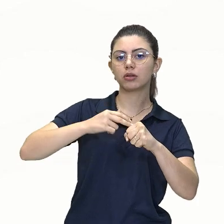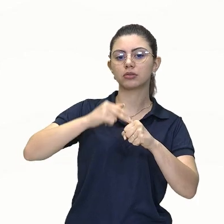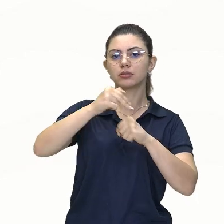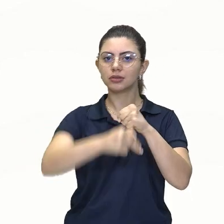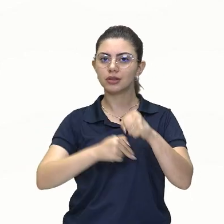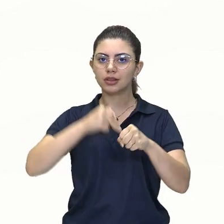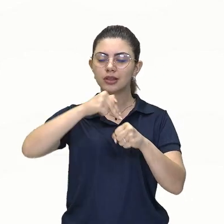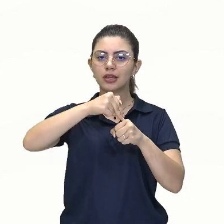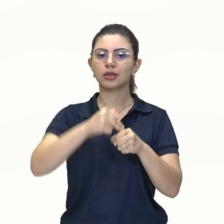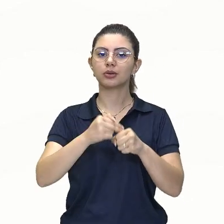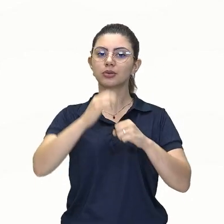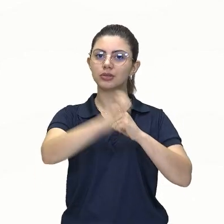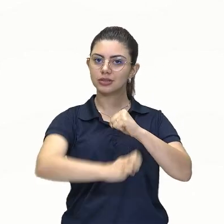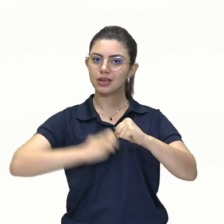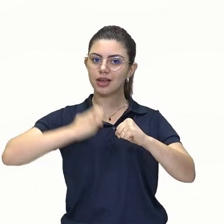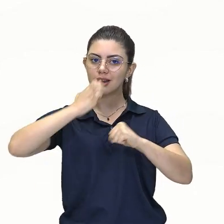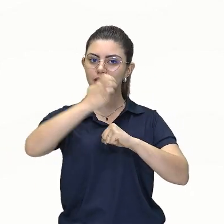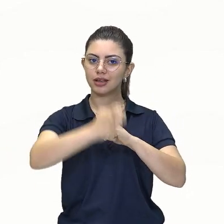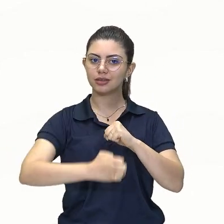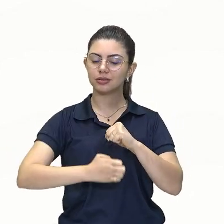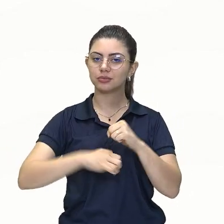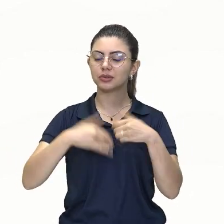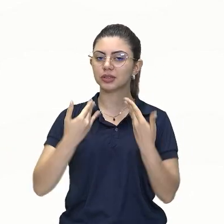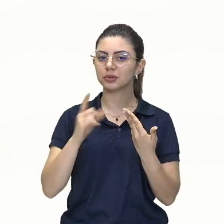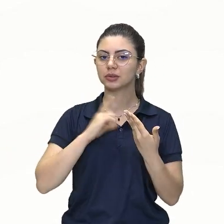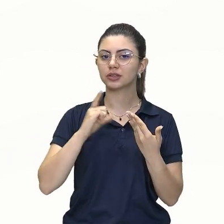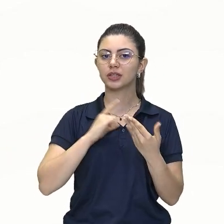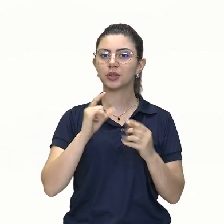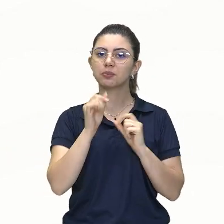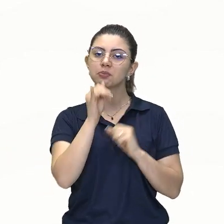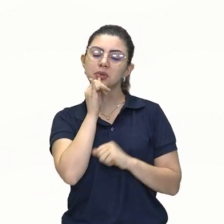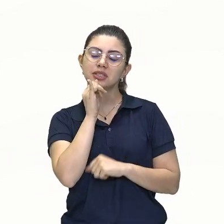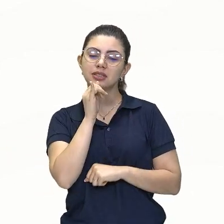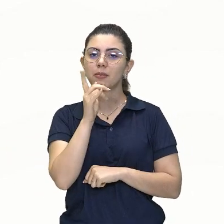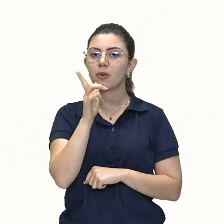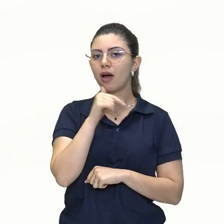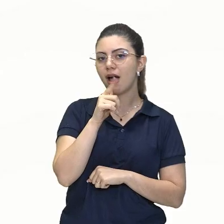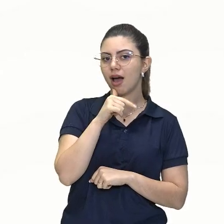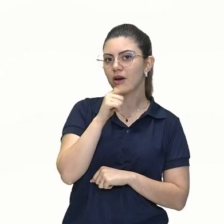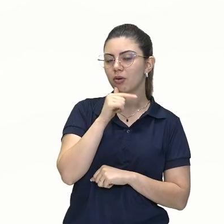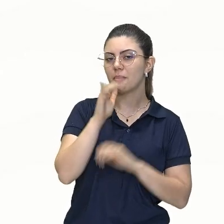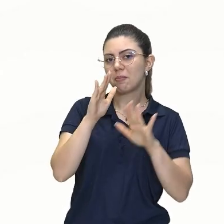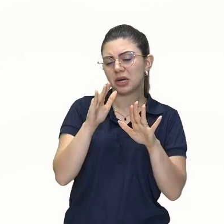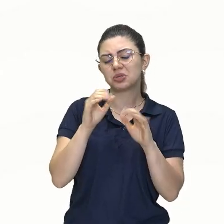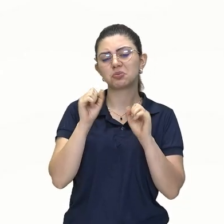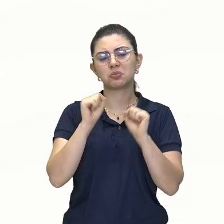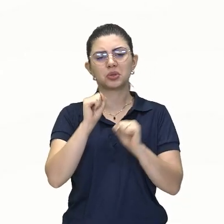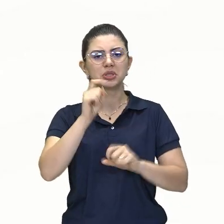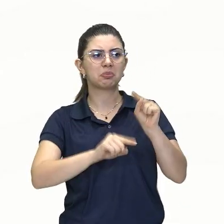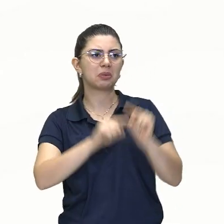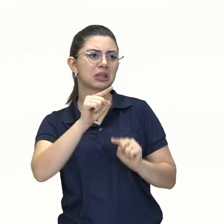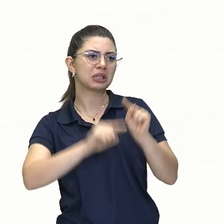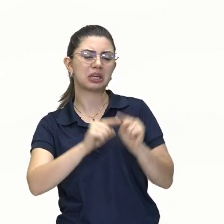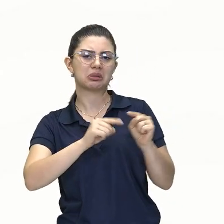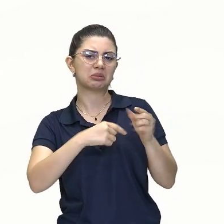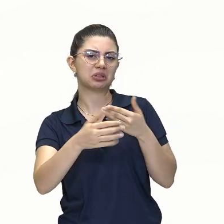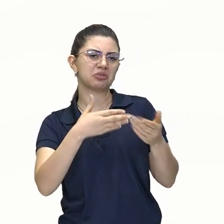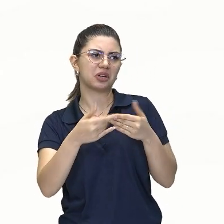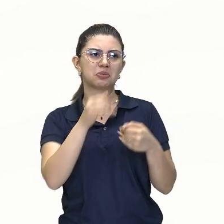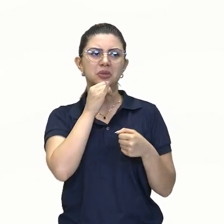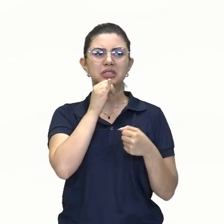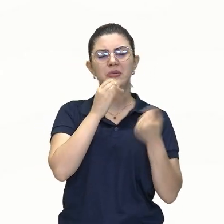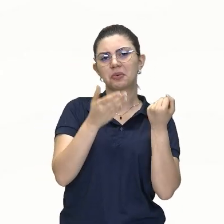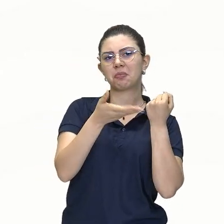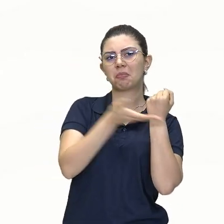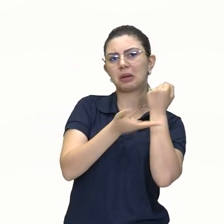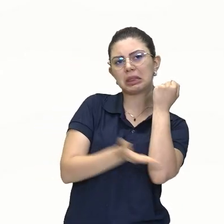tenho aqui a matéria, qualquer tipo. Aqui eu tenho uma gota d'água, mas pode ser qualquer matéria. Um pedaço de madeira, um pedaço de ferro,